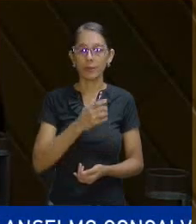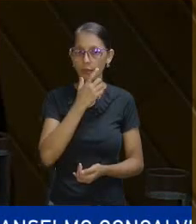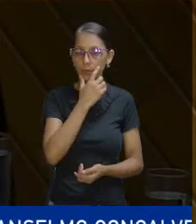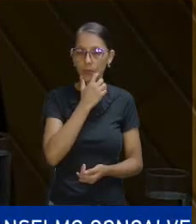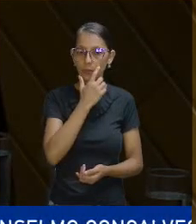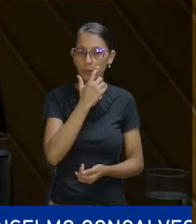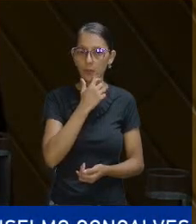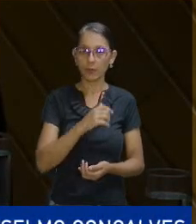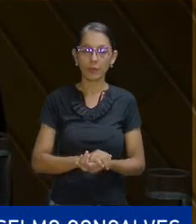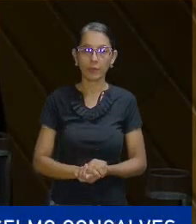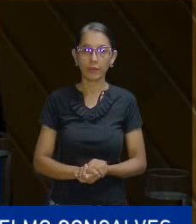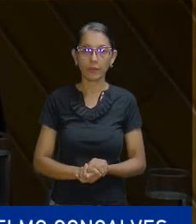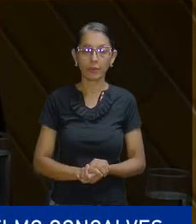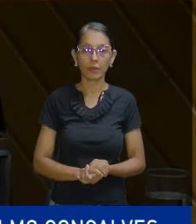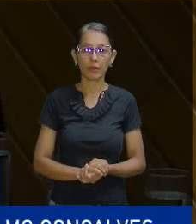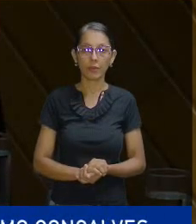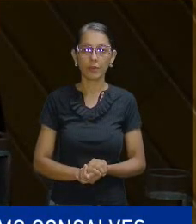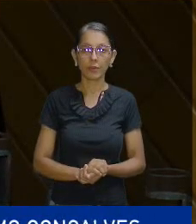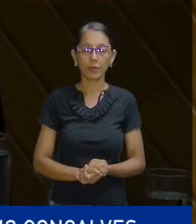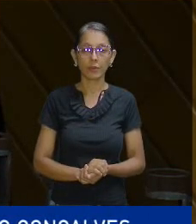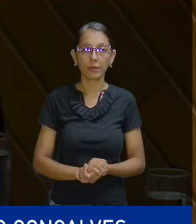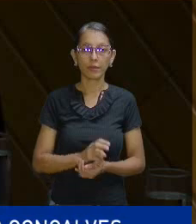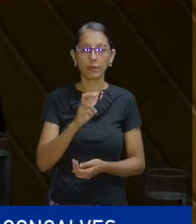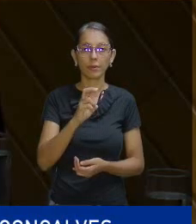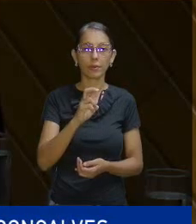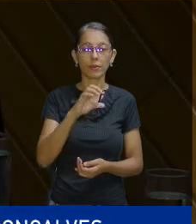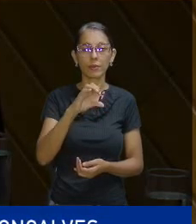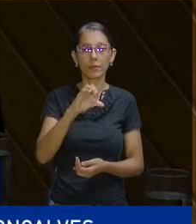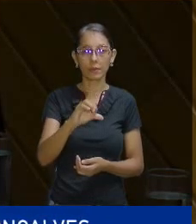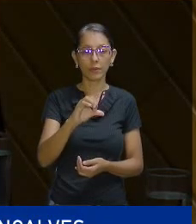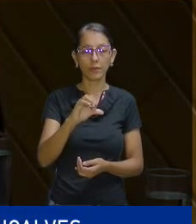596.967,30, vezes 10%, que corresponde a R$